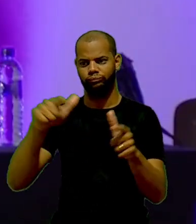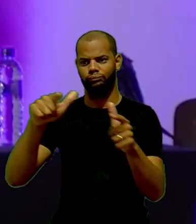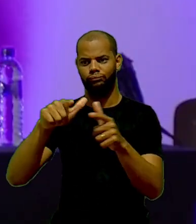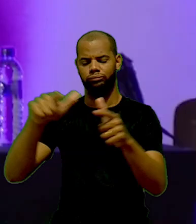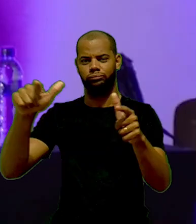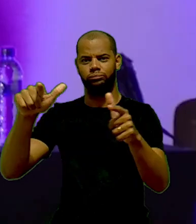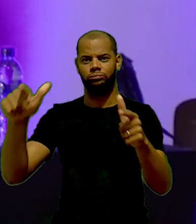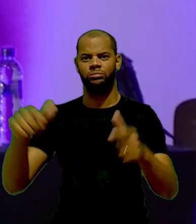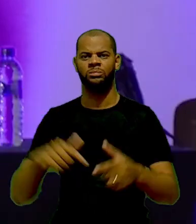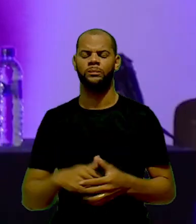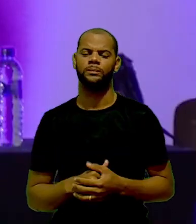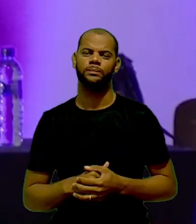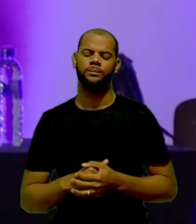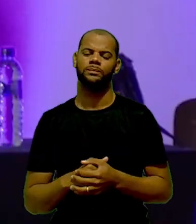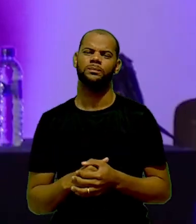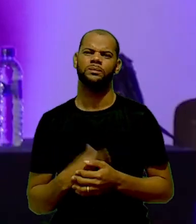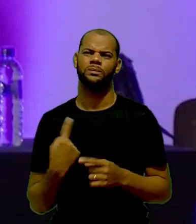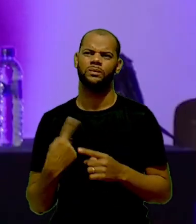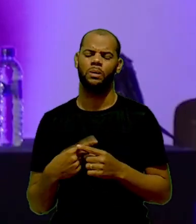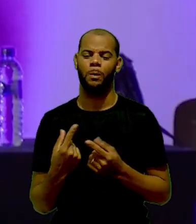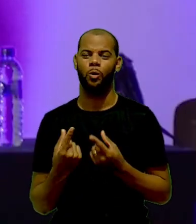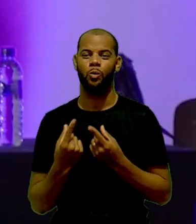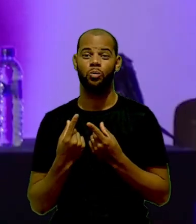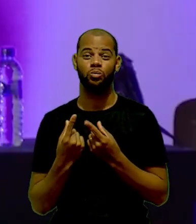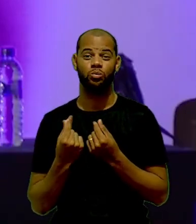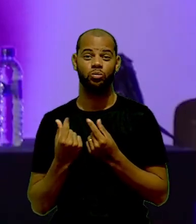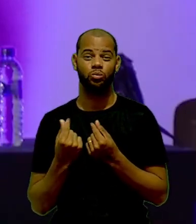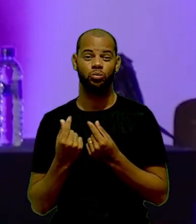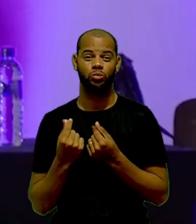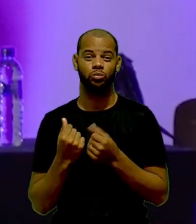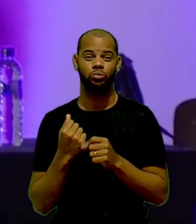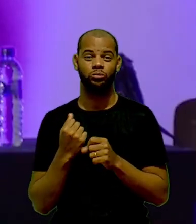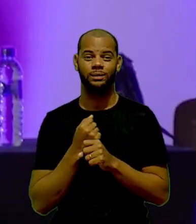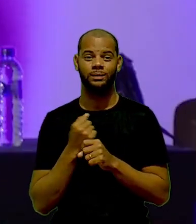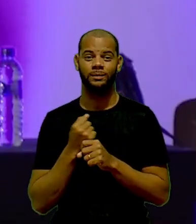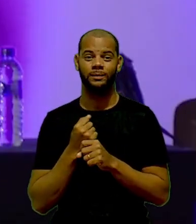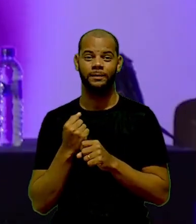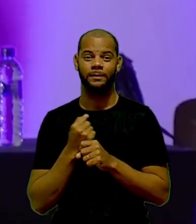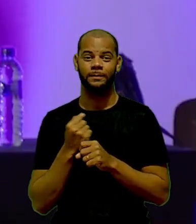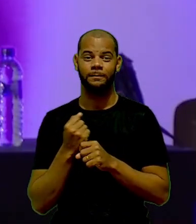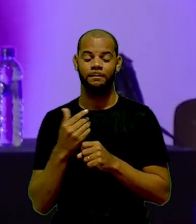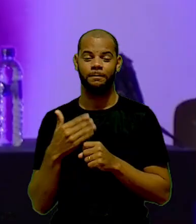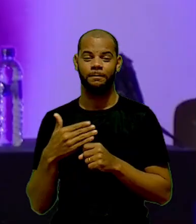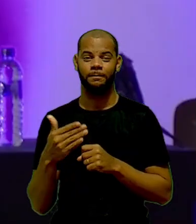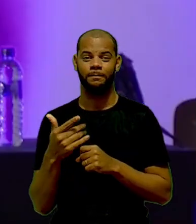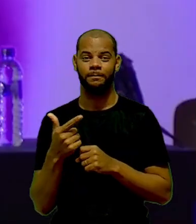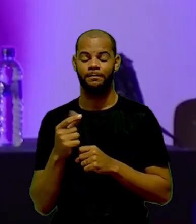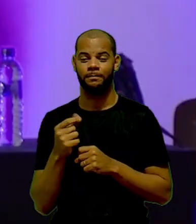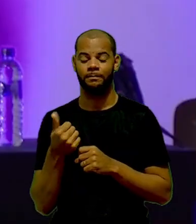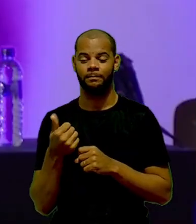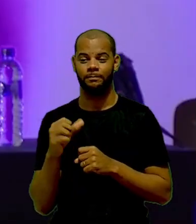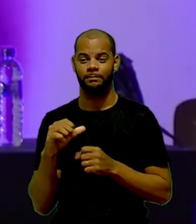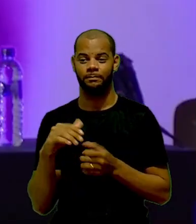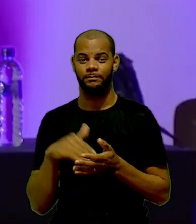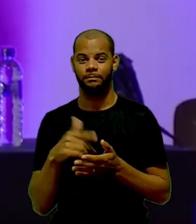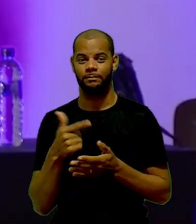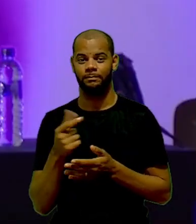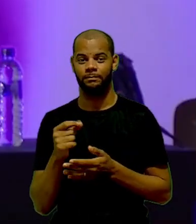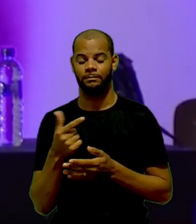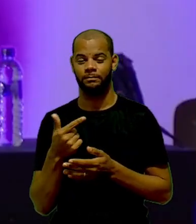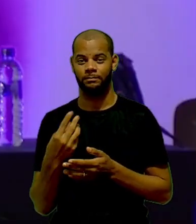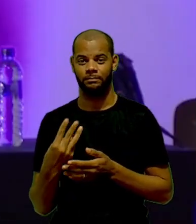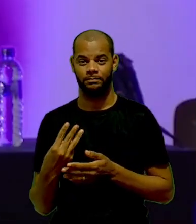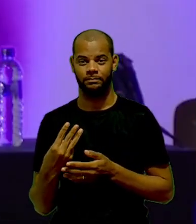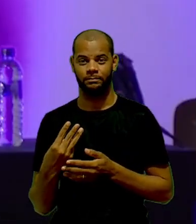só por quê. Porque o custo dela, ao longo desse período aqui, de 2019 até 2023,